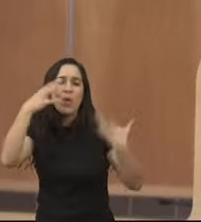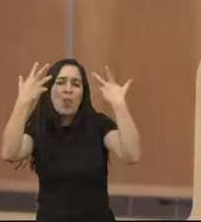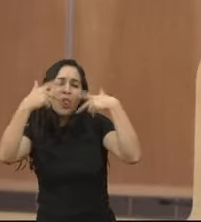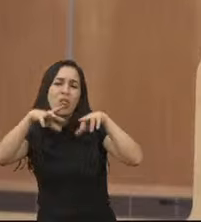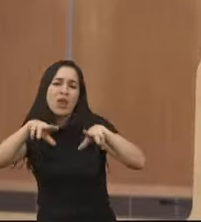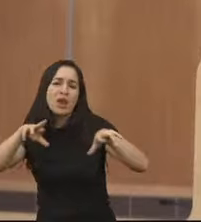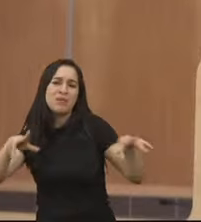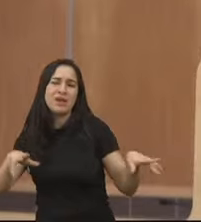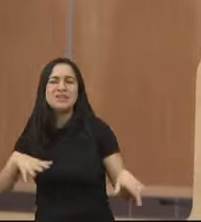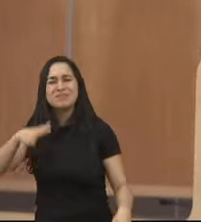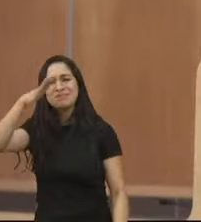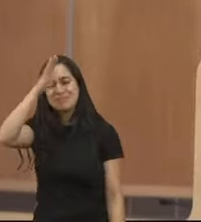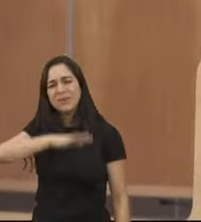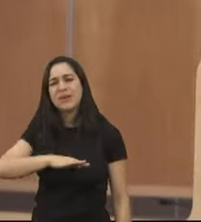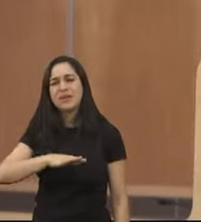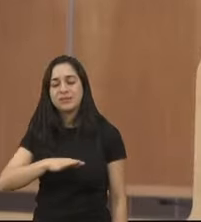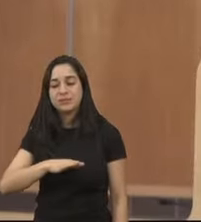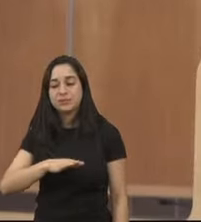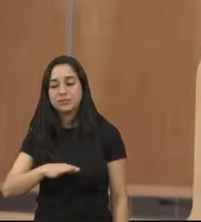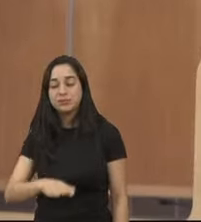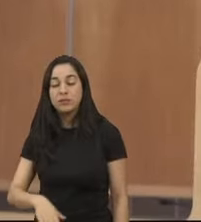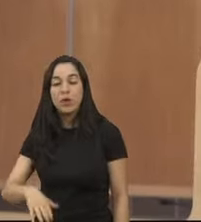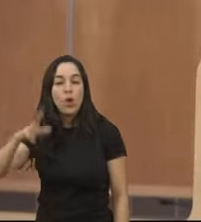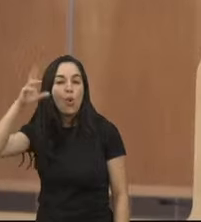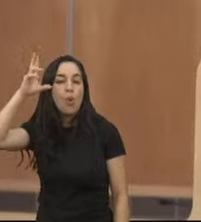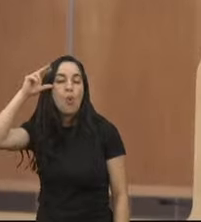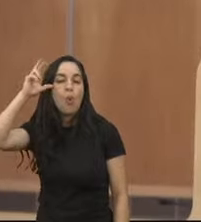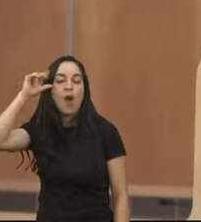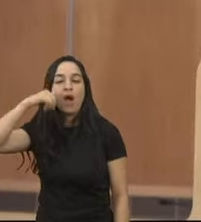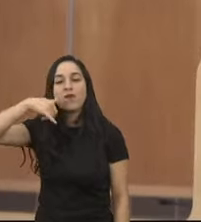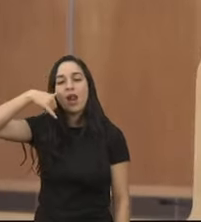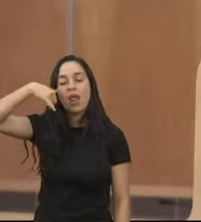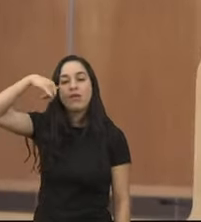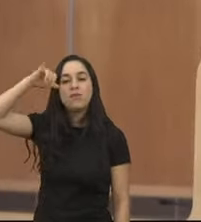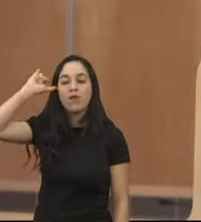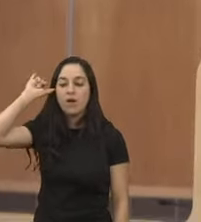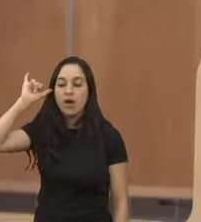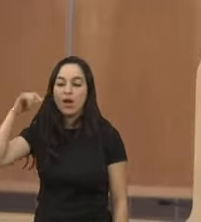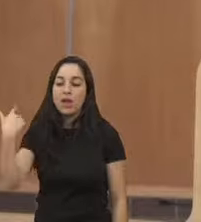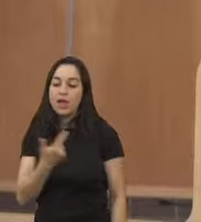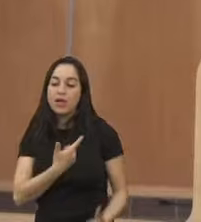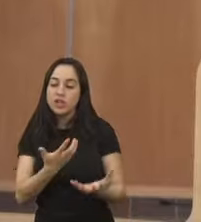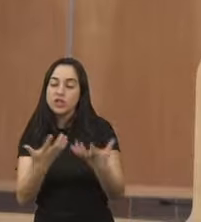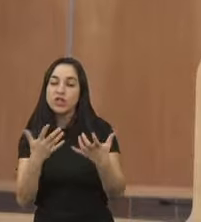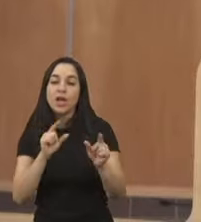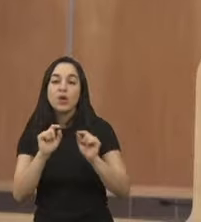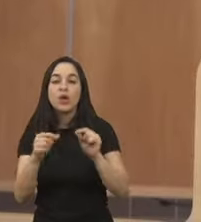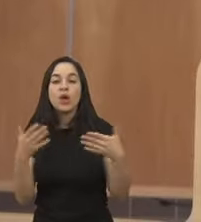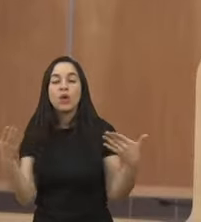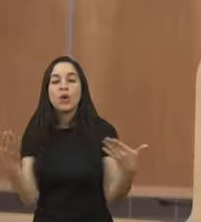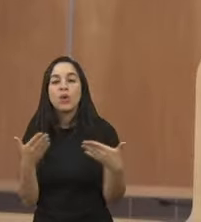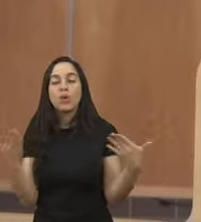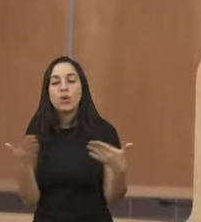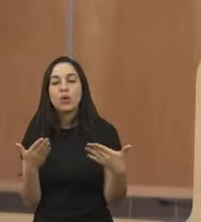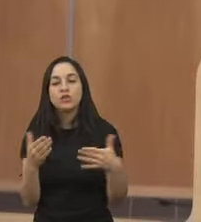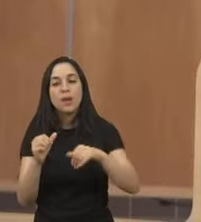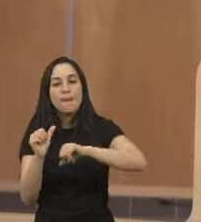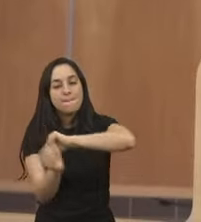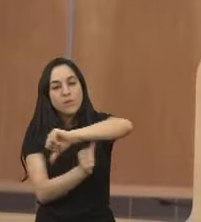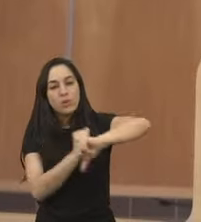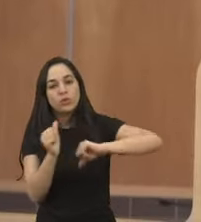maltratam o seu animal, o seu cavalo, o seu boi, né, a sua vaca, e a gente quer, dessa forma, hoje em dia, mudar